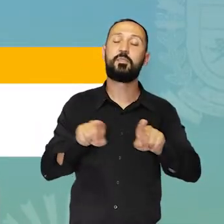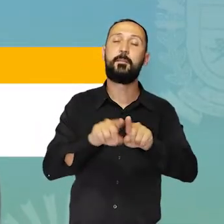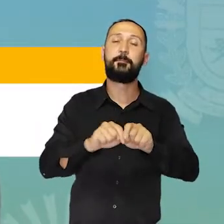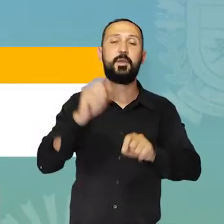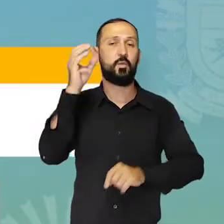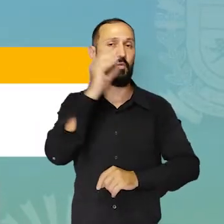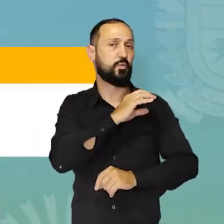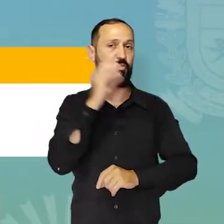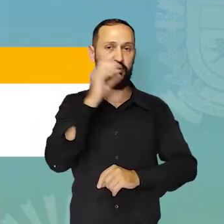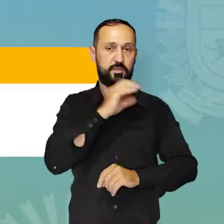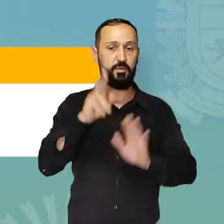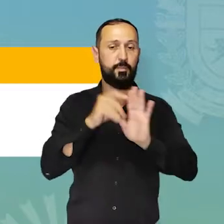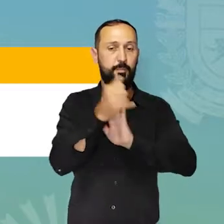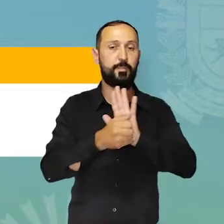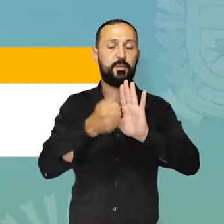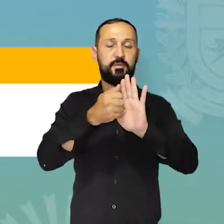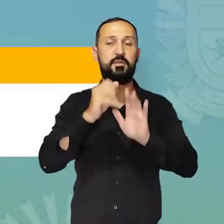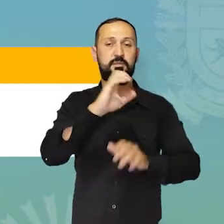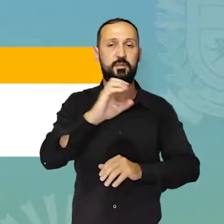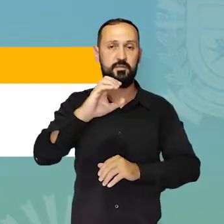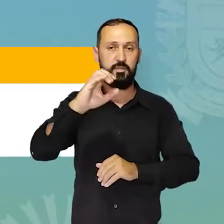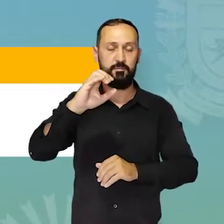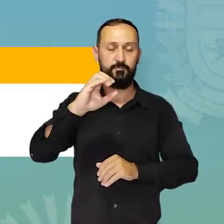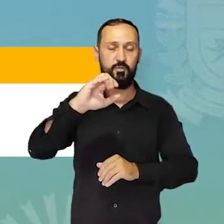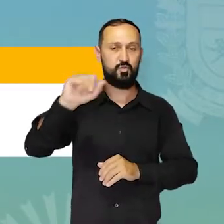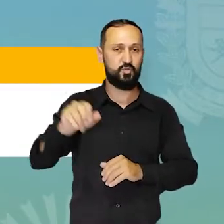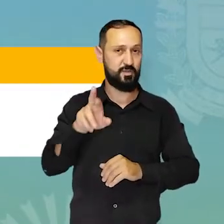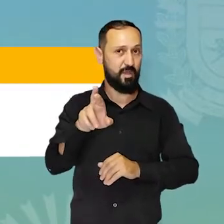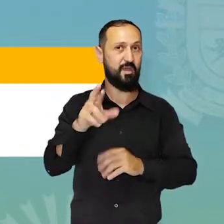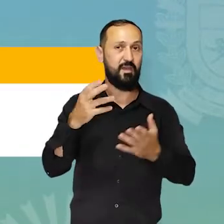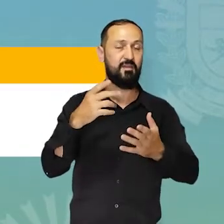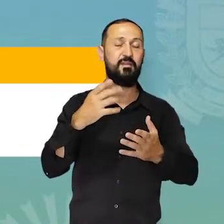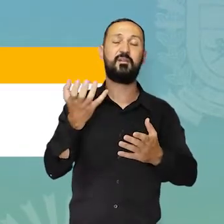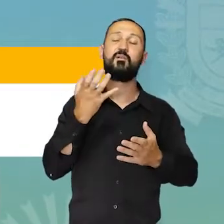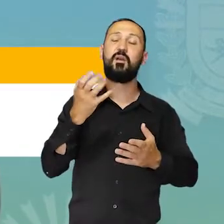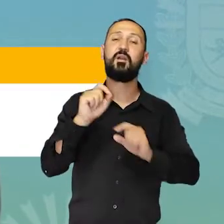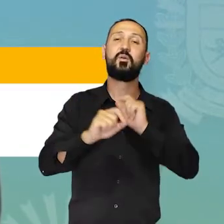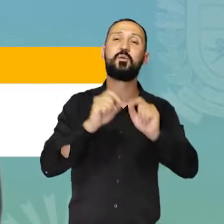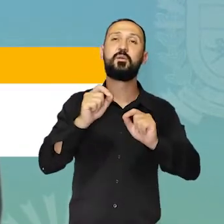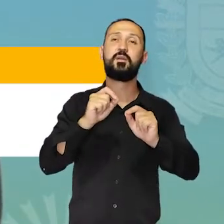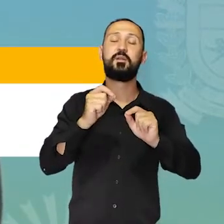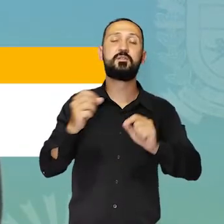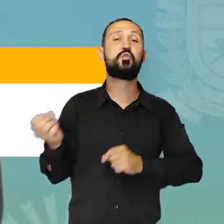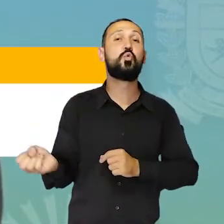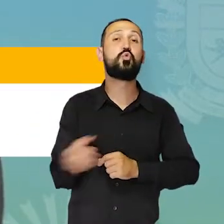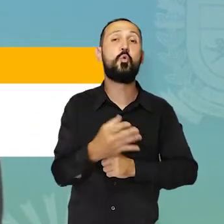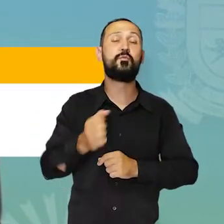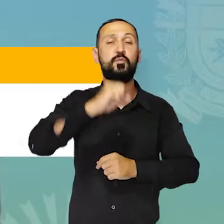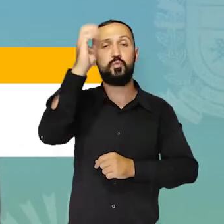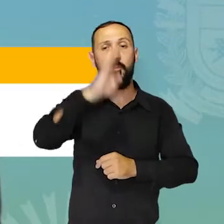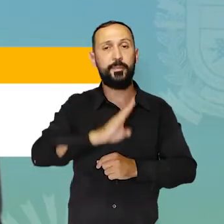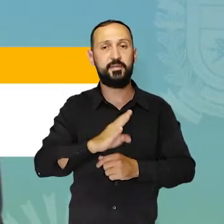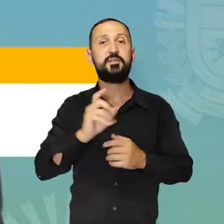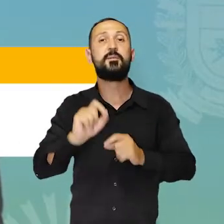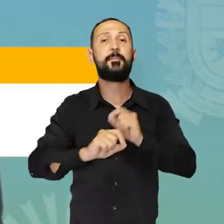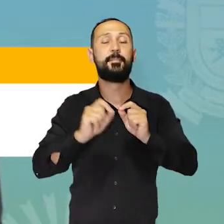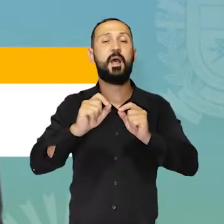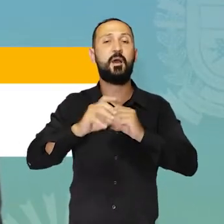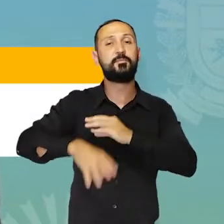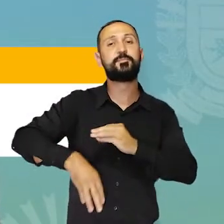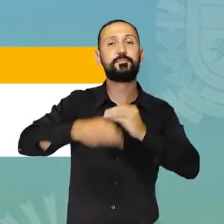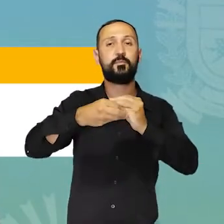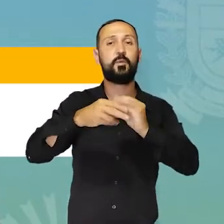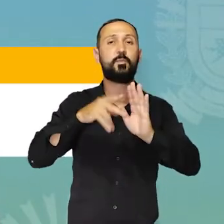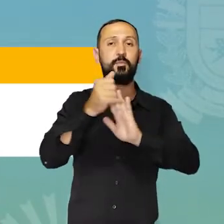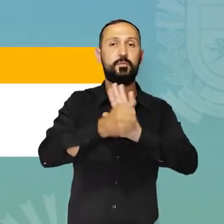foi aprovado então também regime de urgência esse projeto na ccj que ele vem também como inovador no Brasil